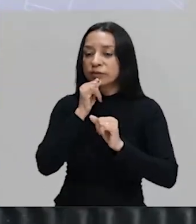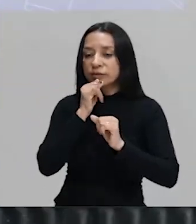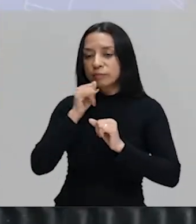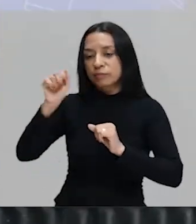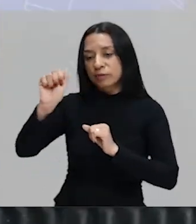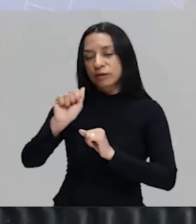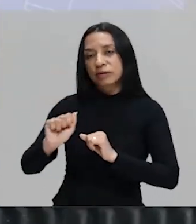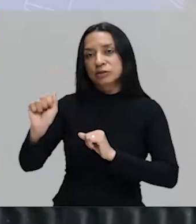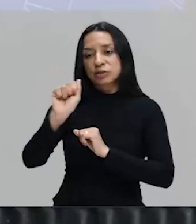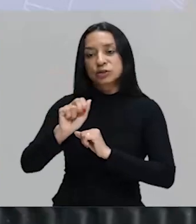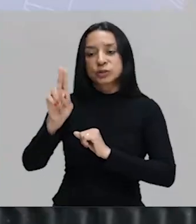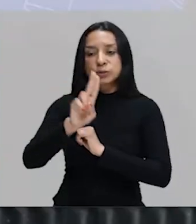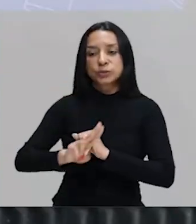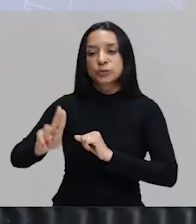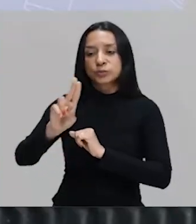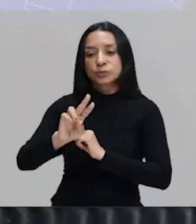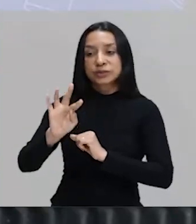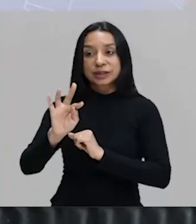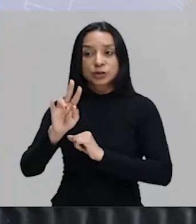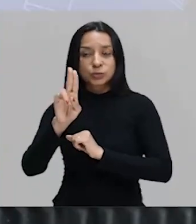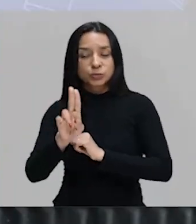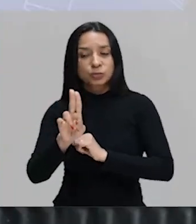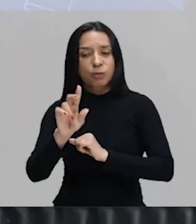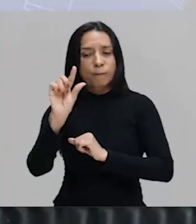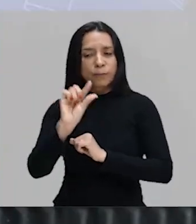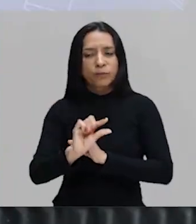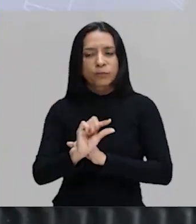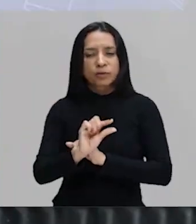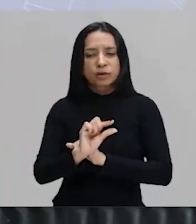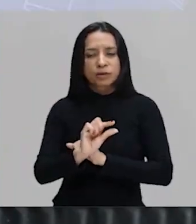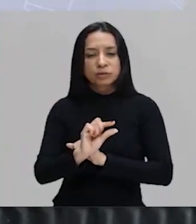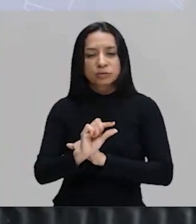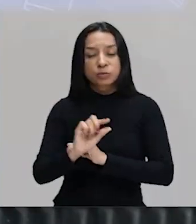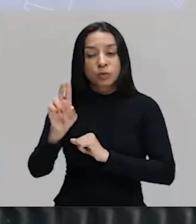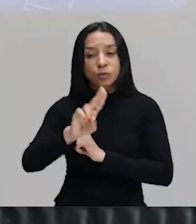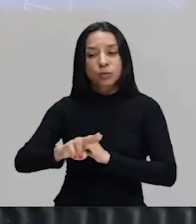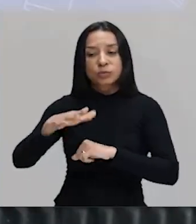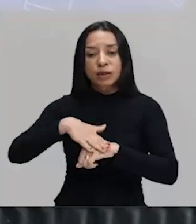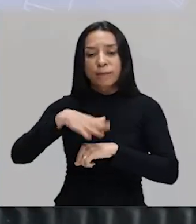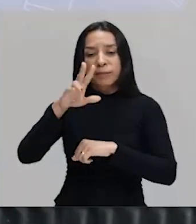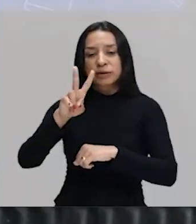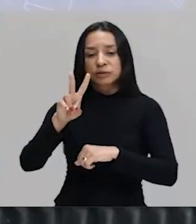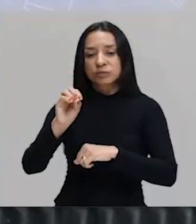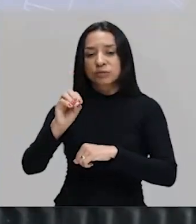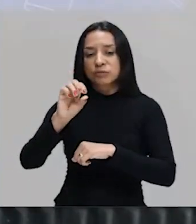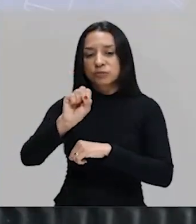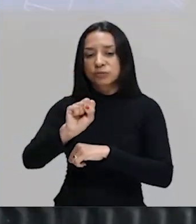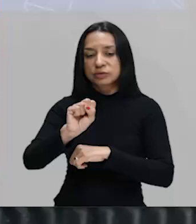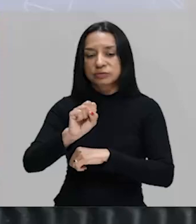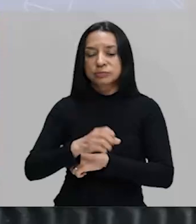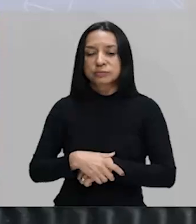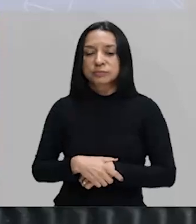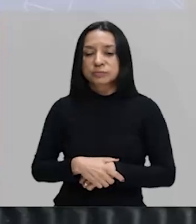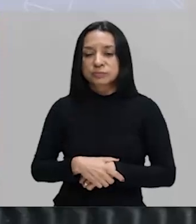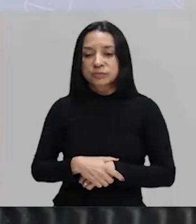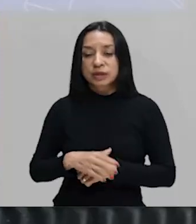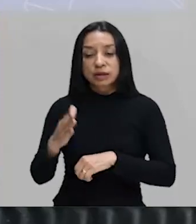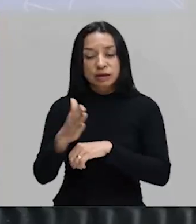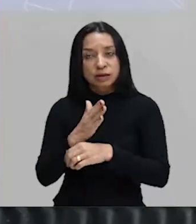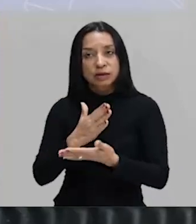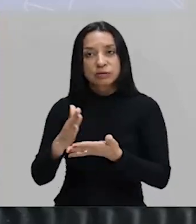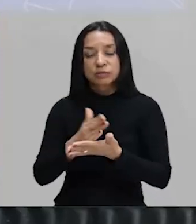pouco tu, ela usa mais o vos. Então, Argentina, Uruguai, Paraguai e alguns países da América Central,